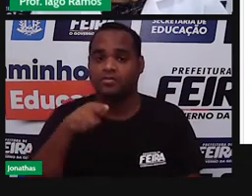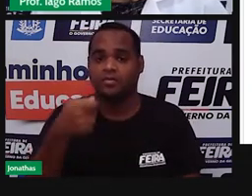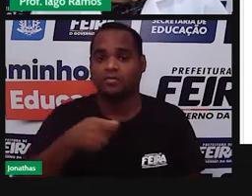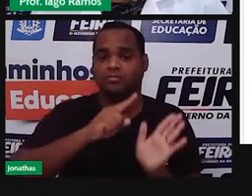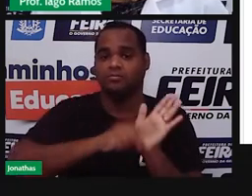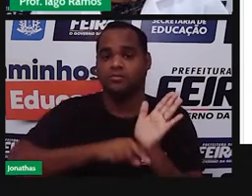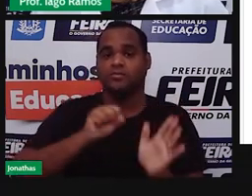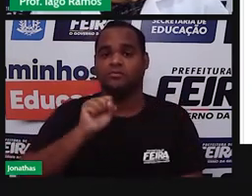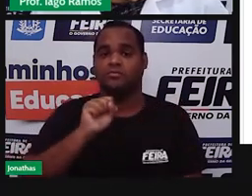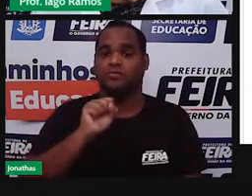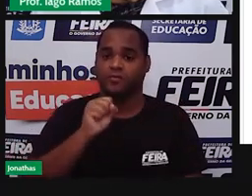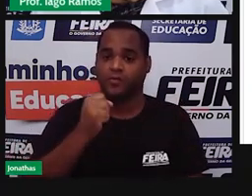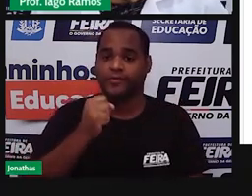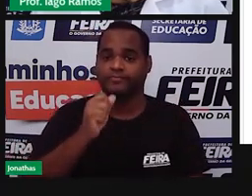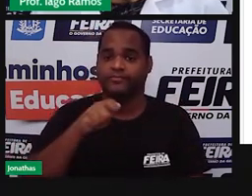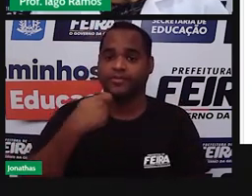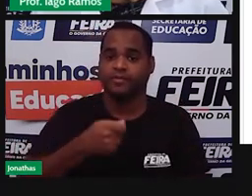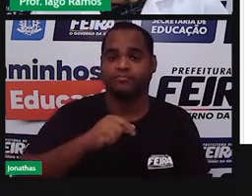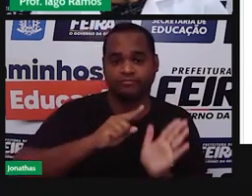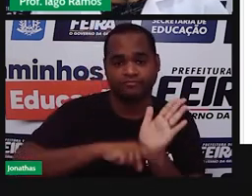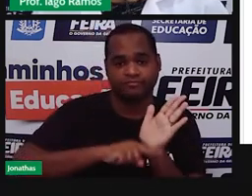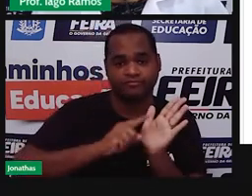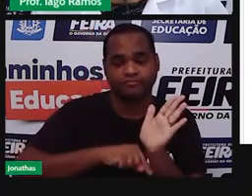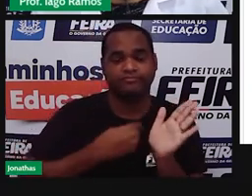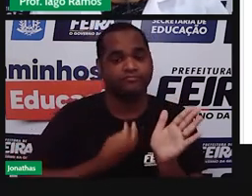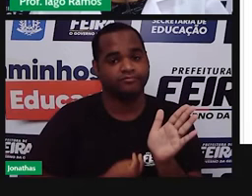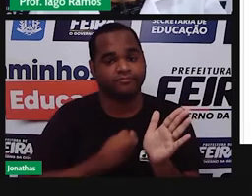uma coisa negativa.